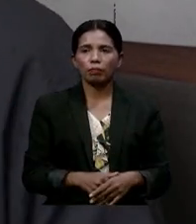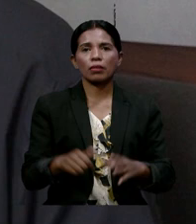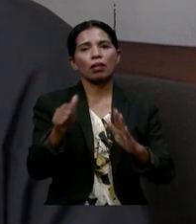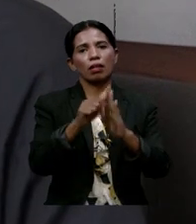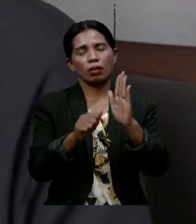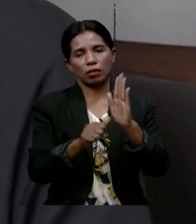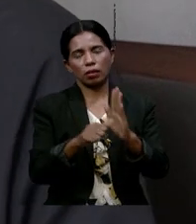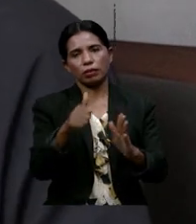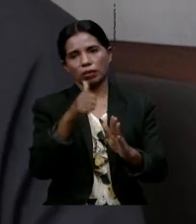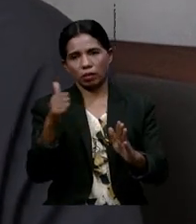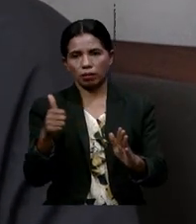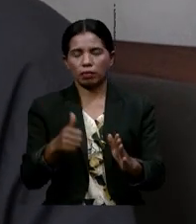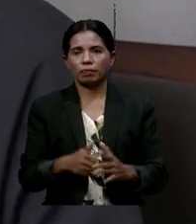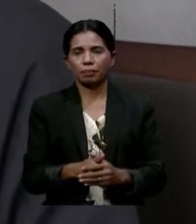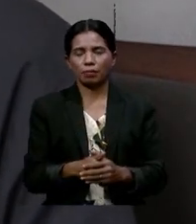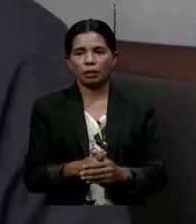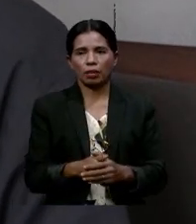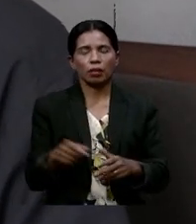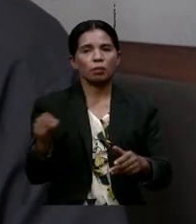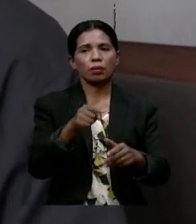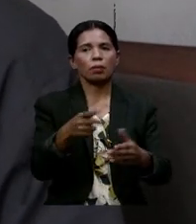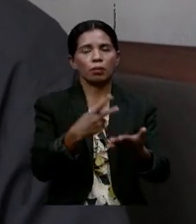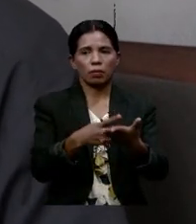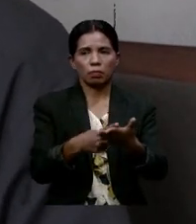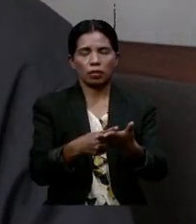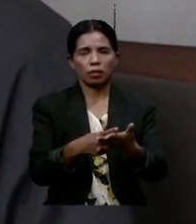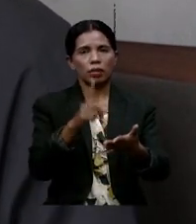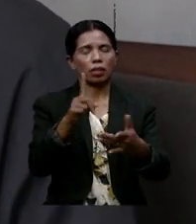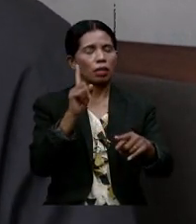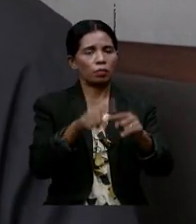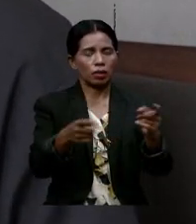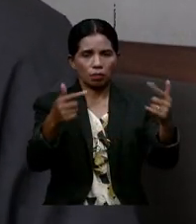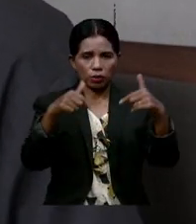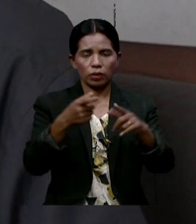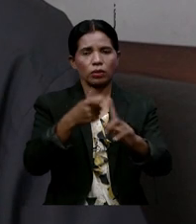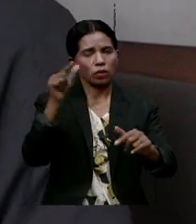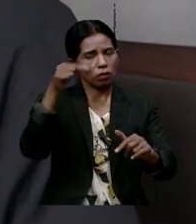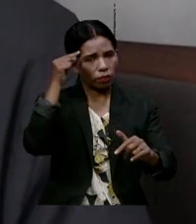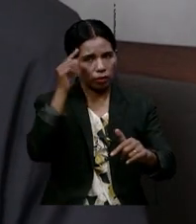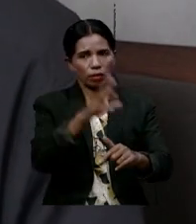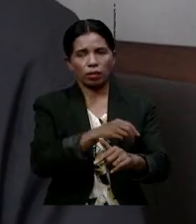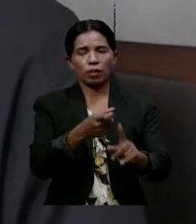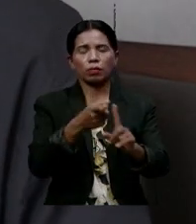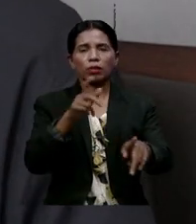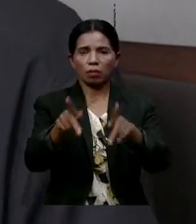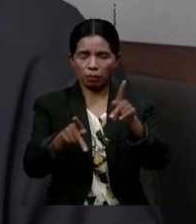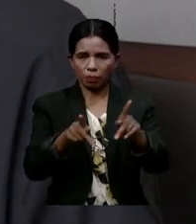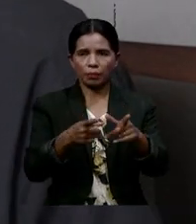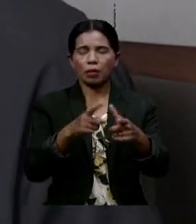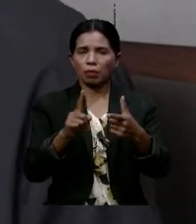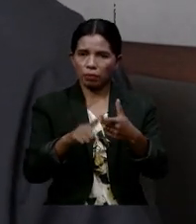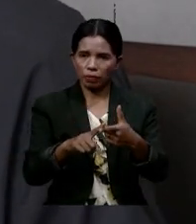balo, nebe maka, por exemplo, proposta dela bele maiusi governo ou maiusi comunidade, depois